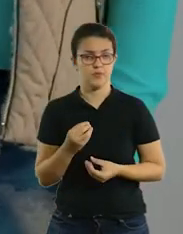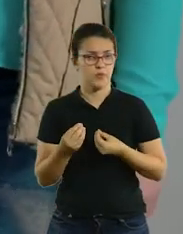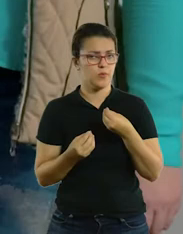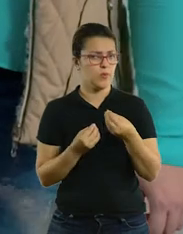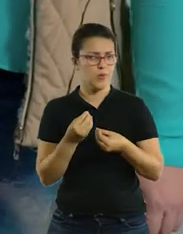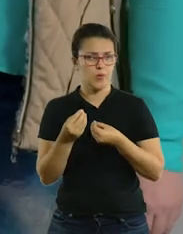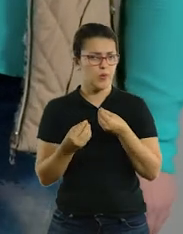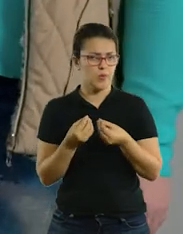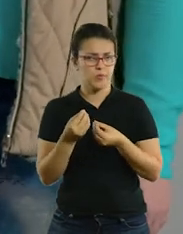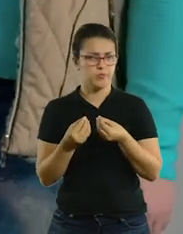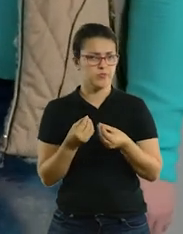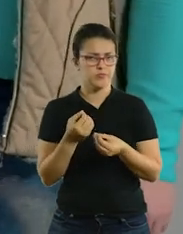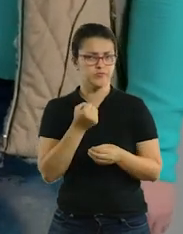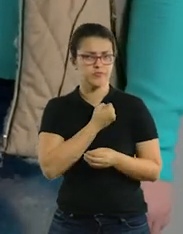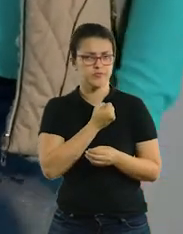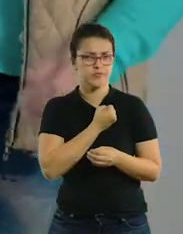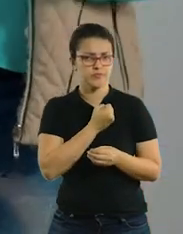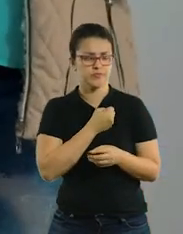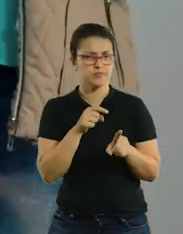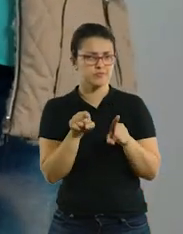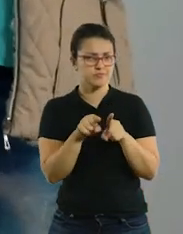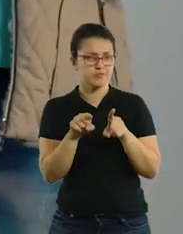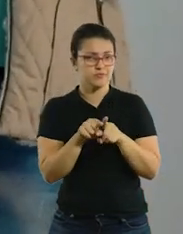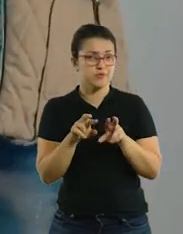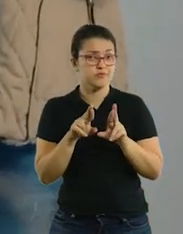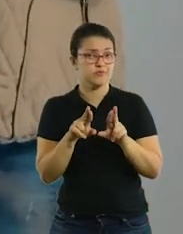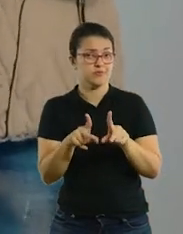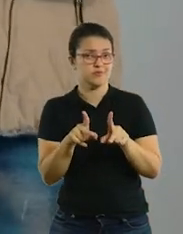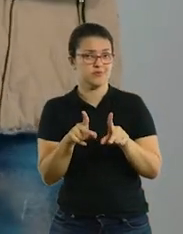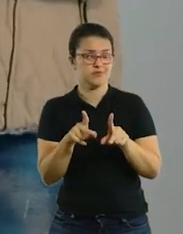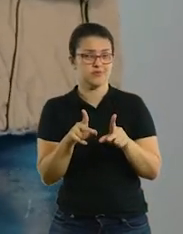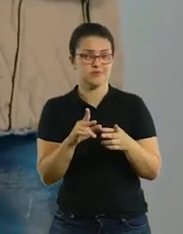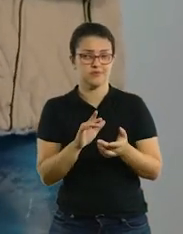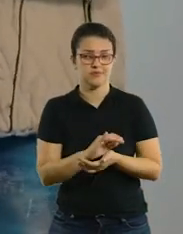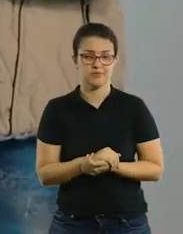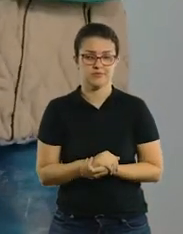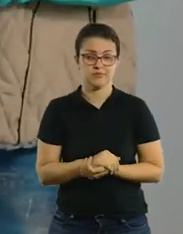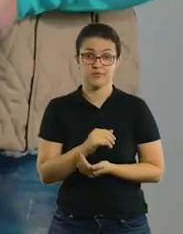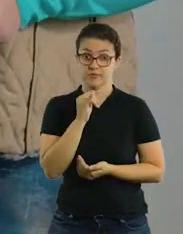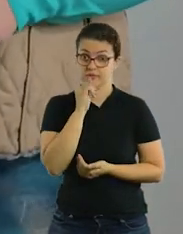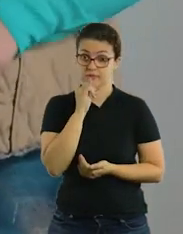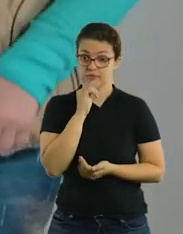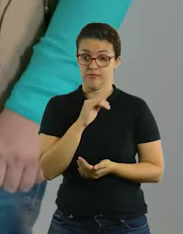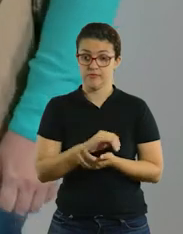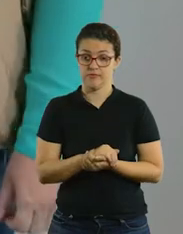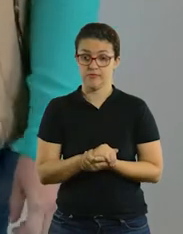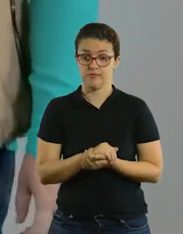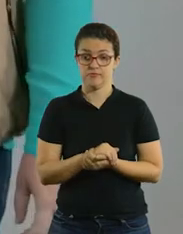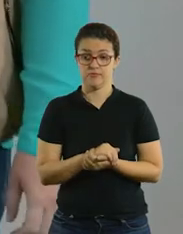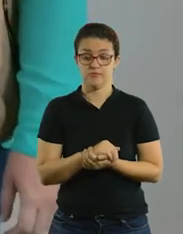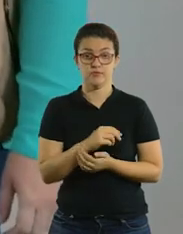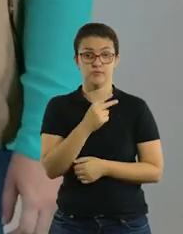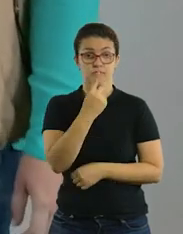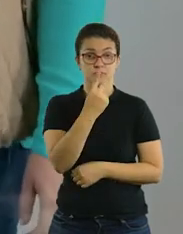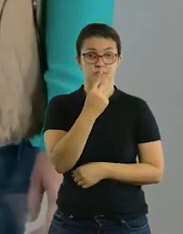Para formar os números, podemos adicionar parcelas de diferentes valores. Por exemplo, o